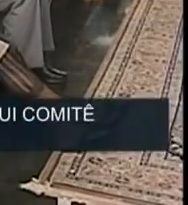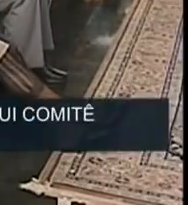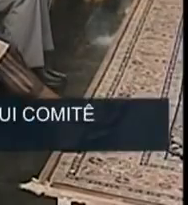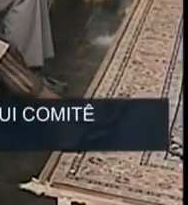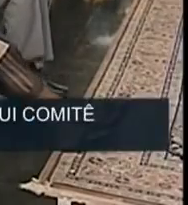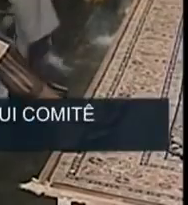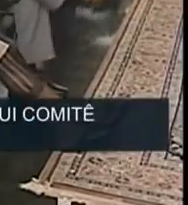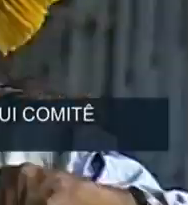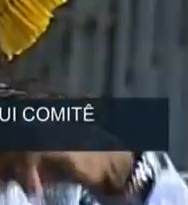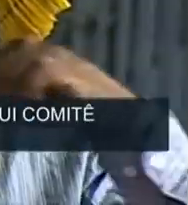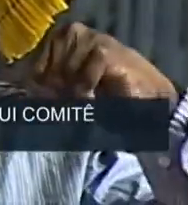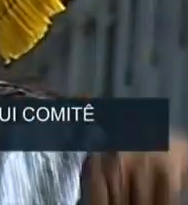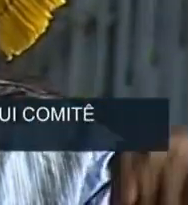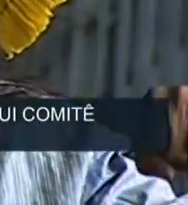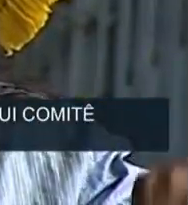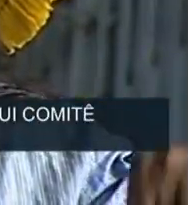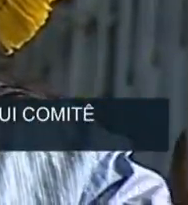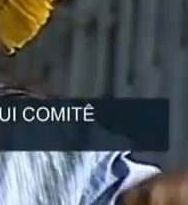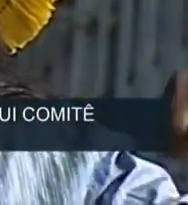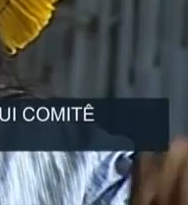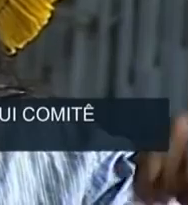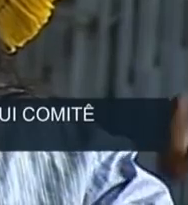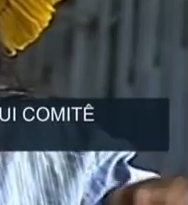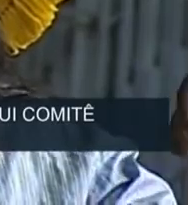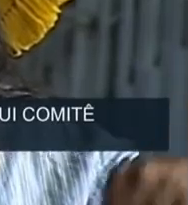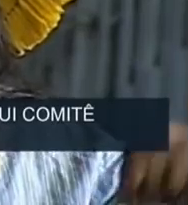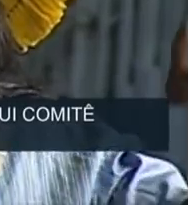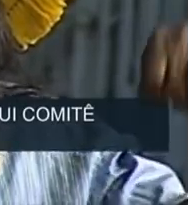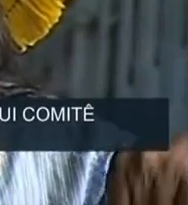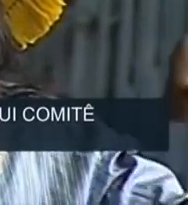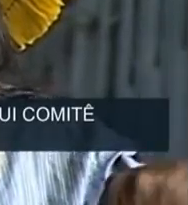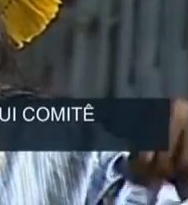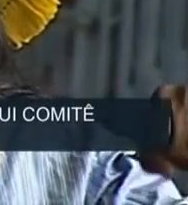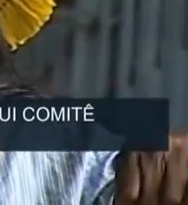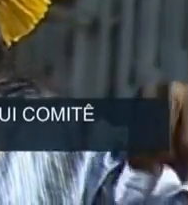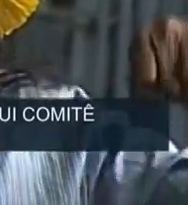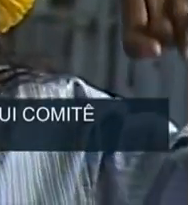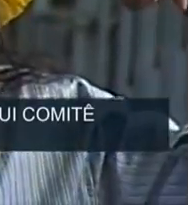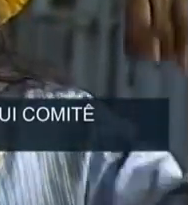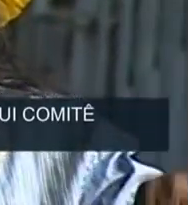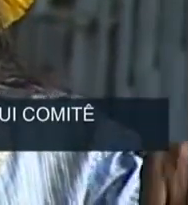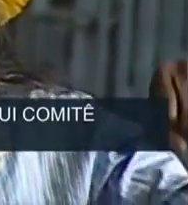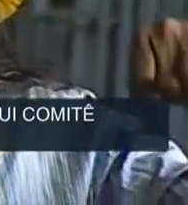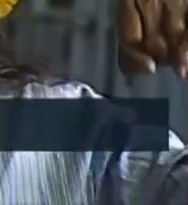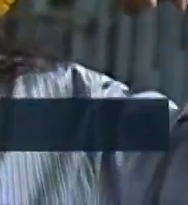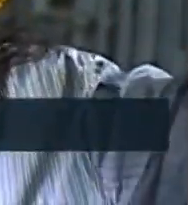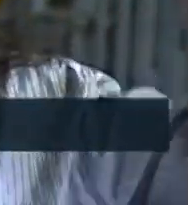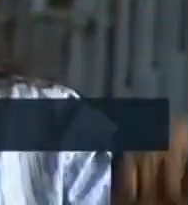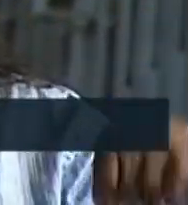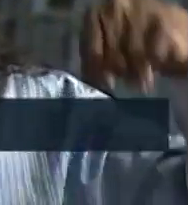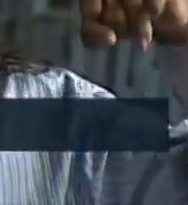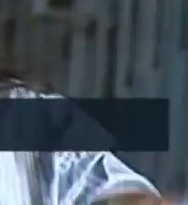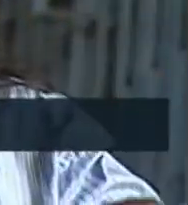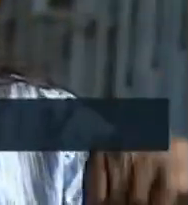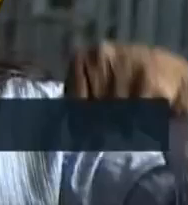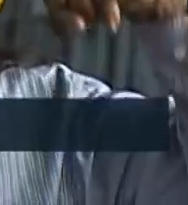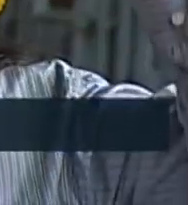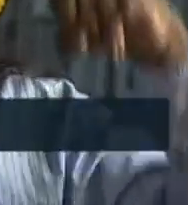me joca de ba, aruma, né? Yami, menino, já fez joca, aru, me acuni, me